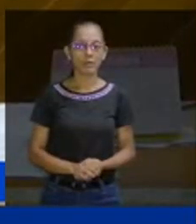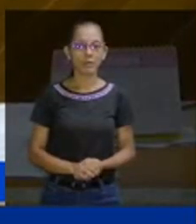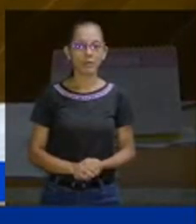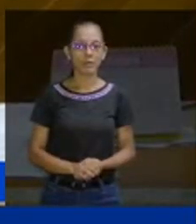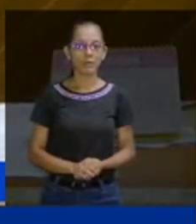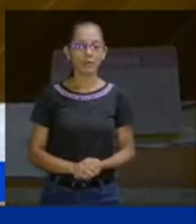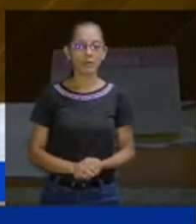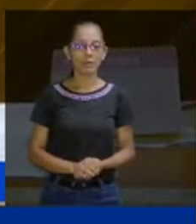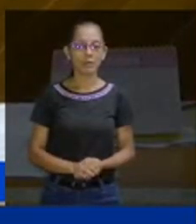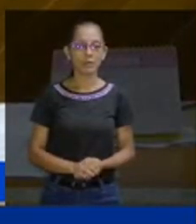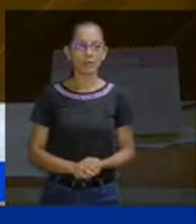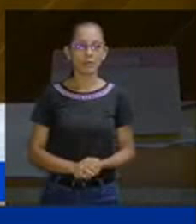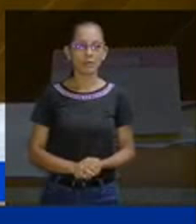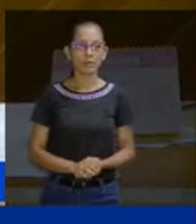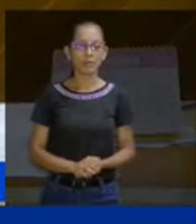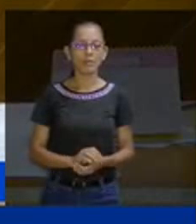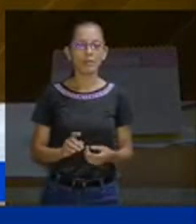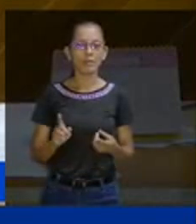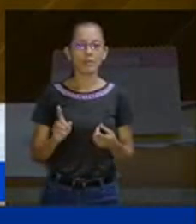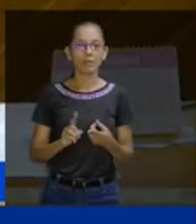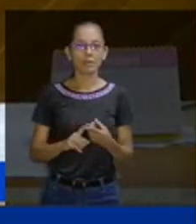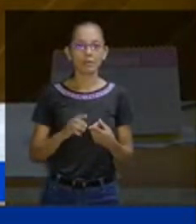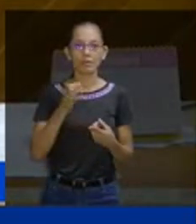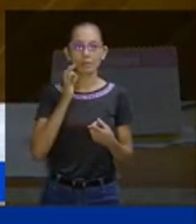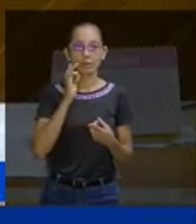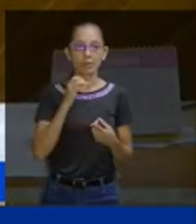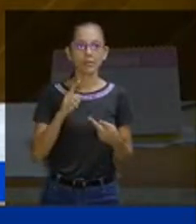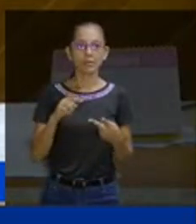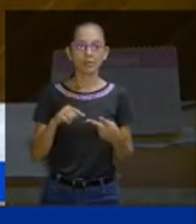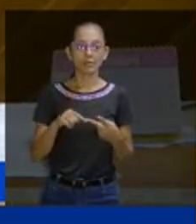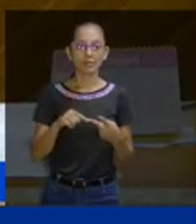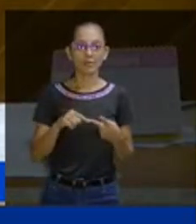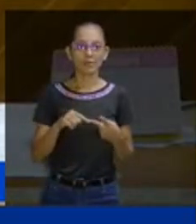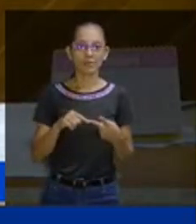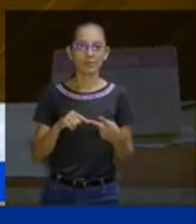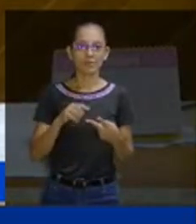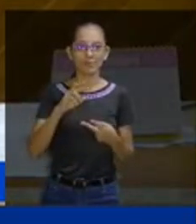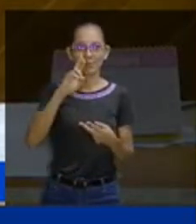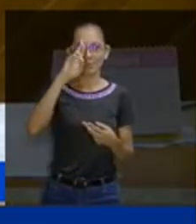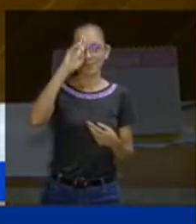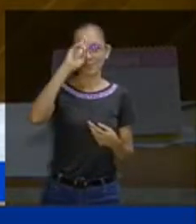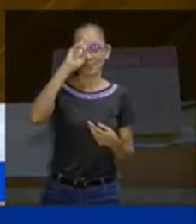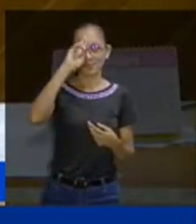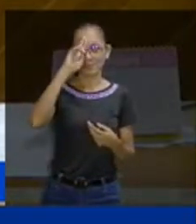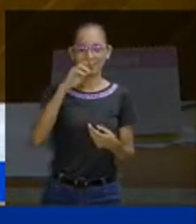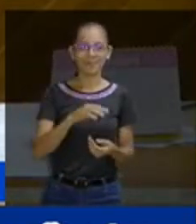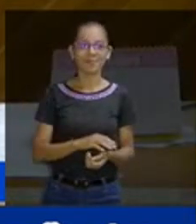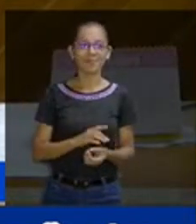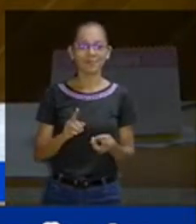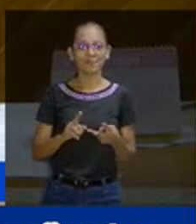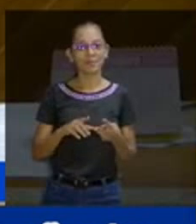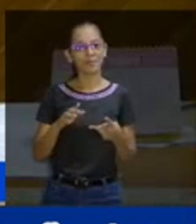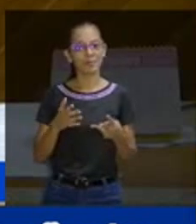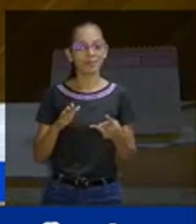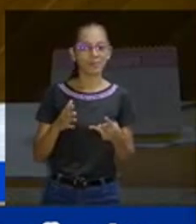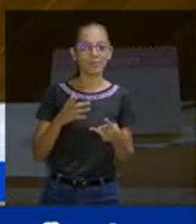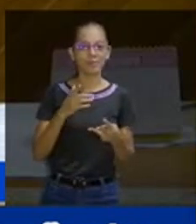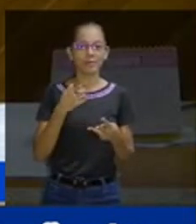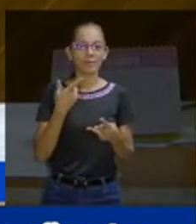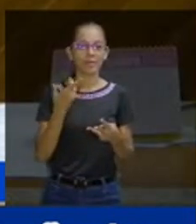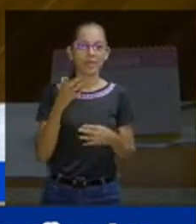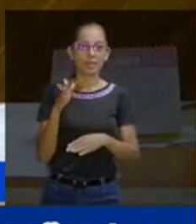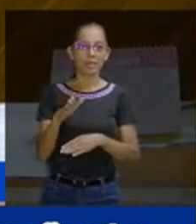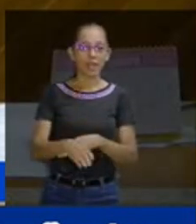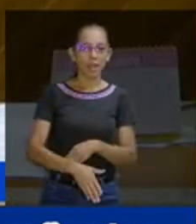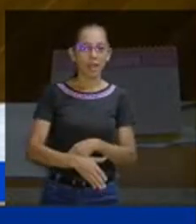E também vai ter almoço, se possível vai ter um lanchinho da tarde, se possível vai ter um jantar. Eu só